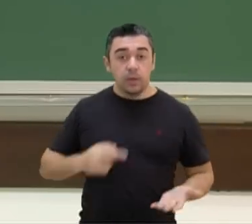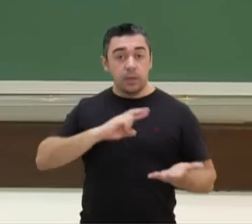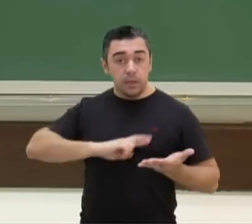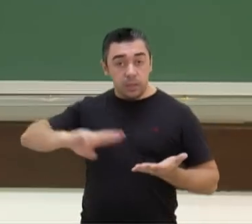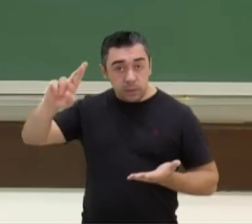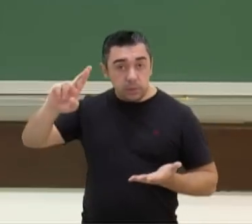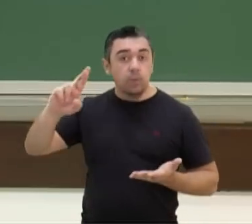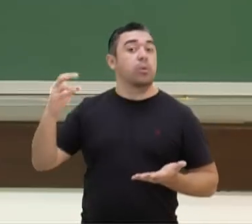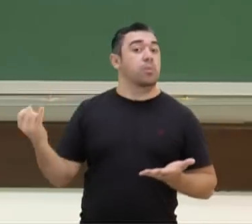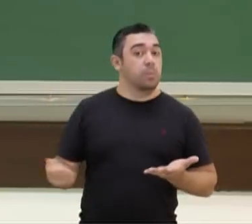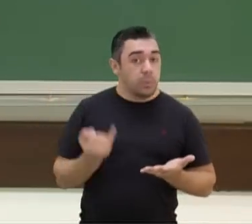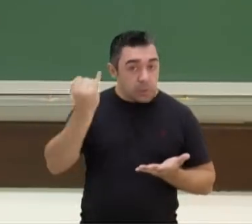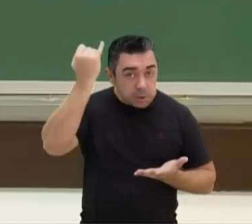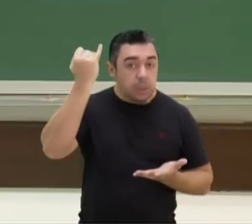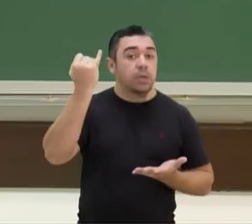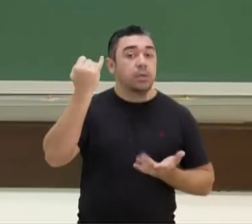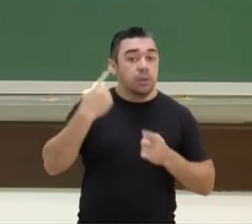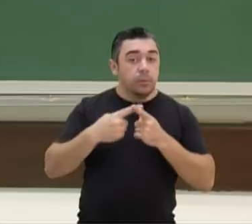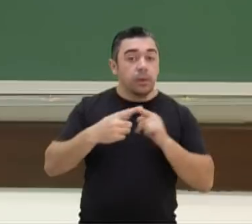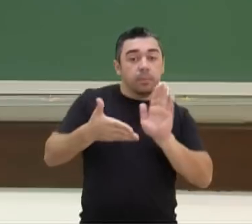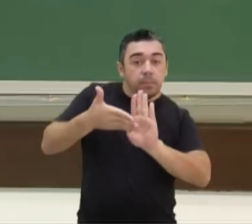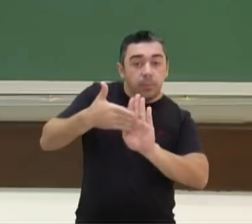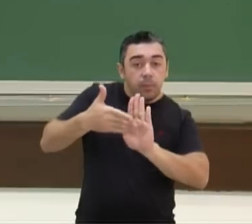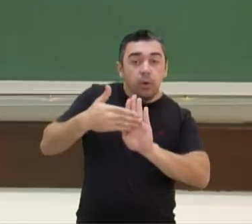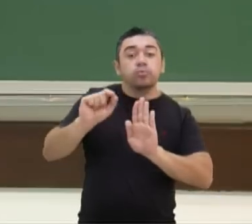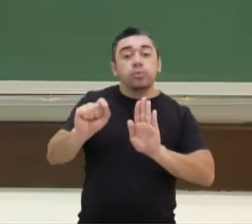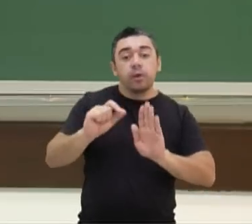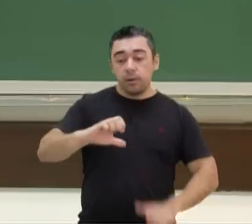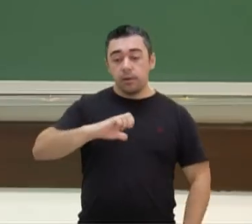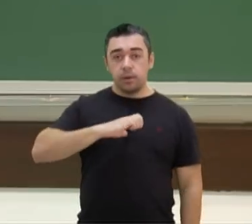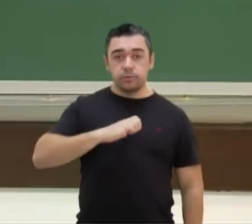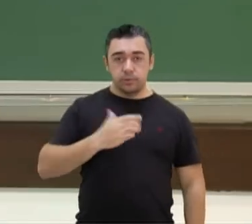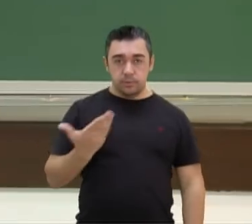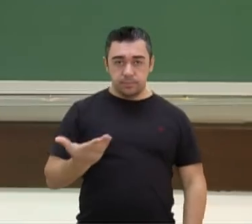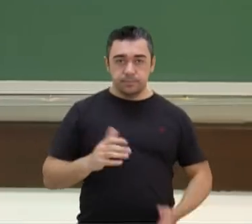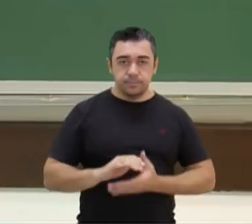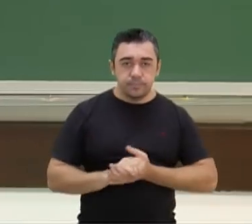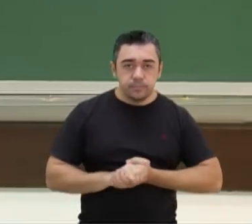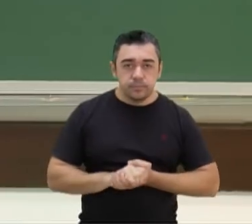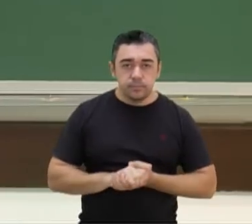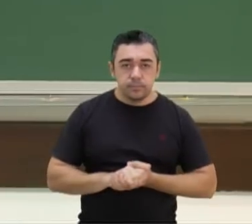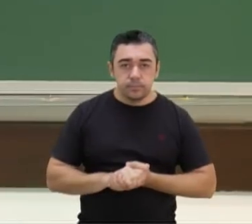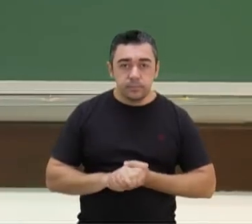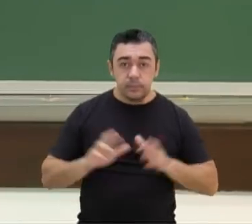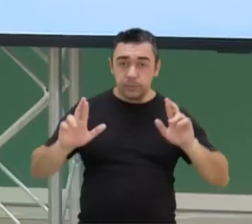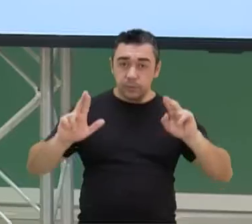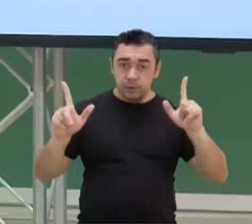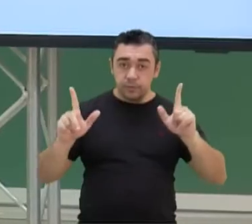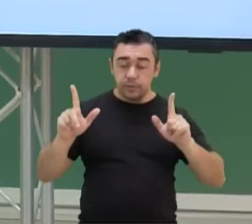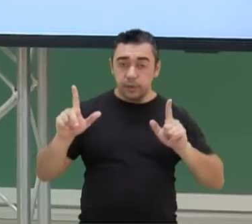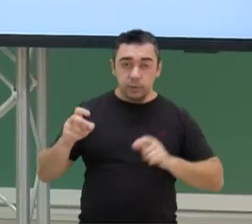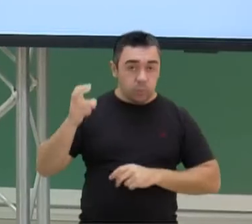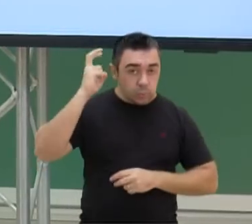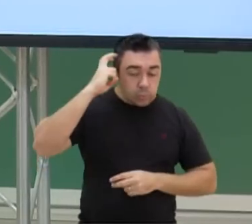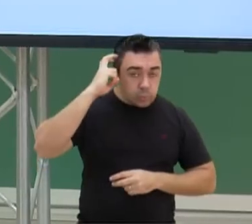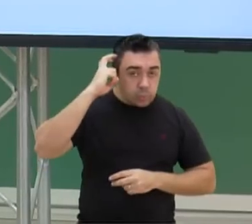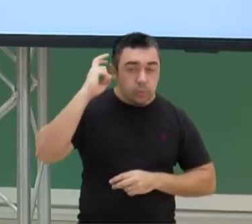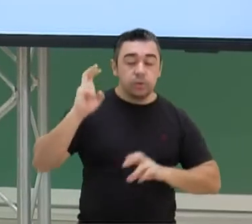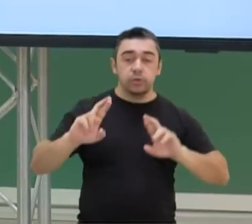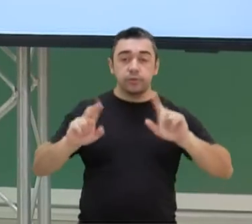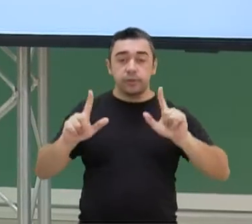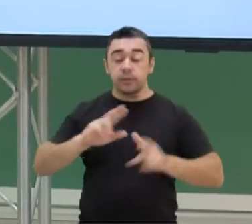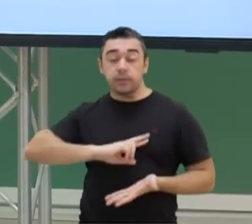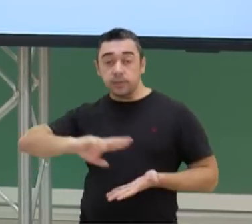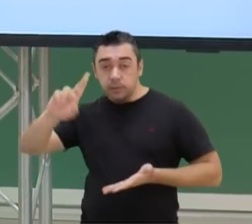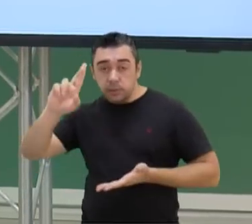importante função quando propõem esses princípios éticos. Então, as diferentes culturas e religiões